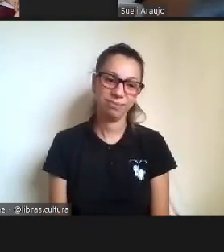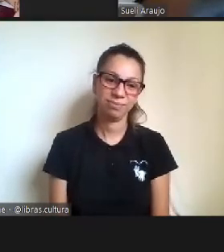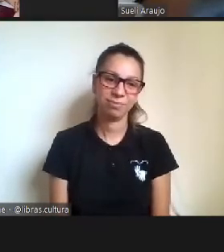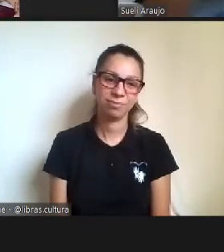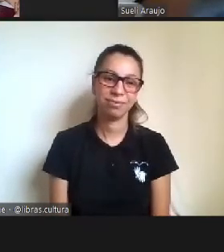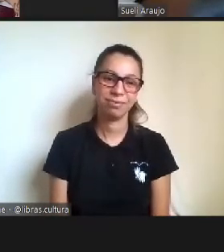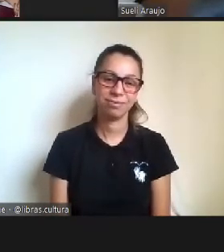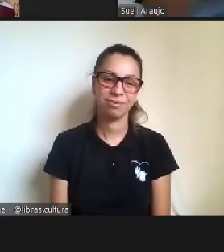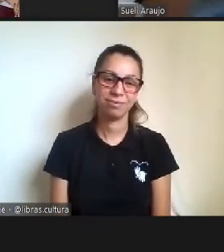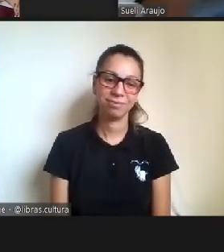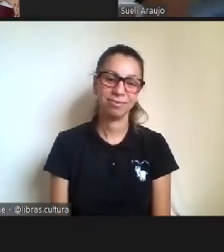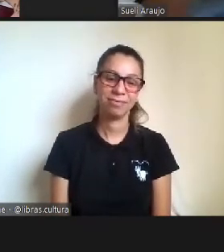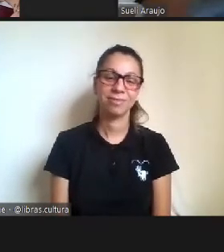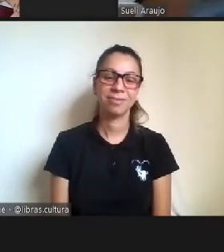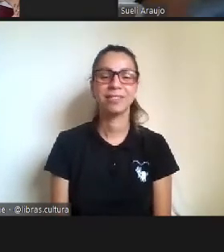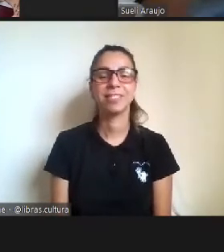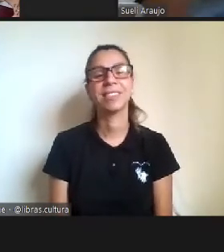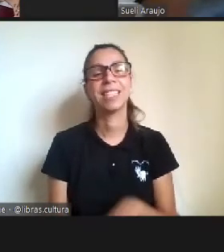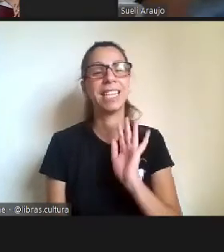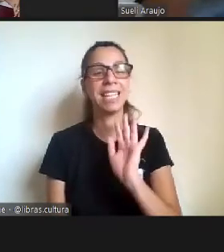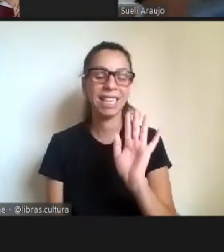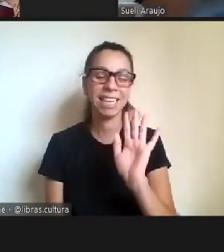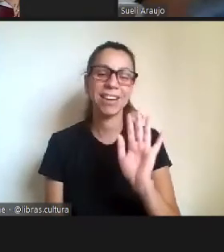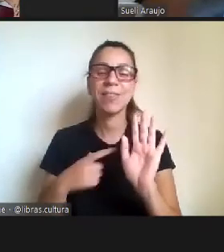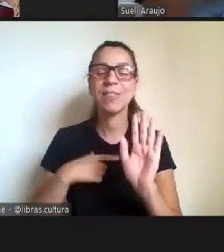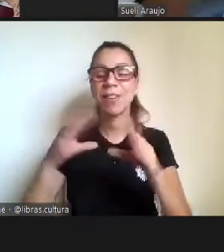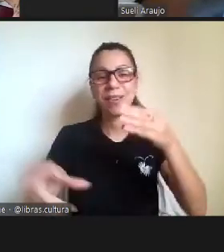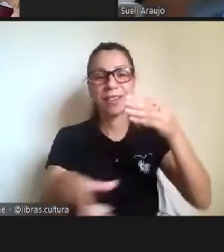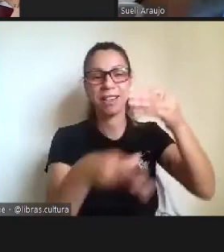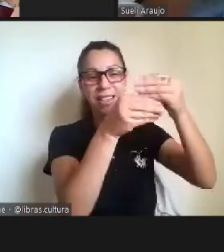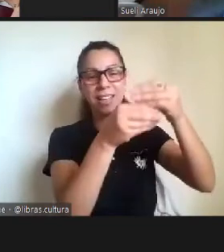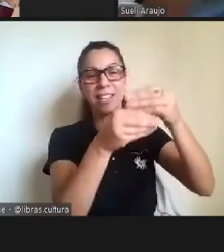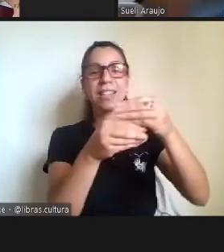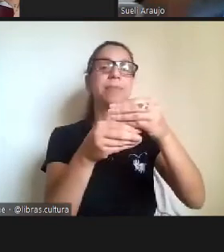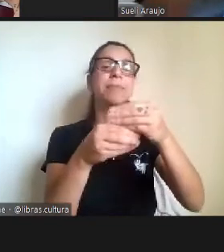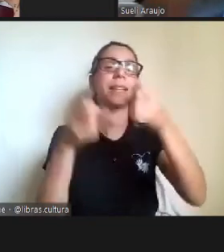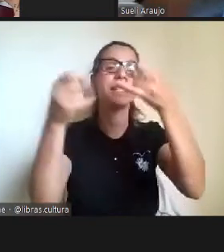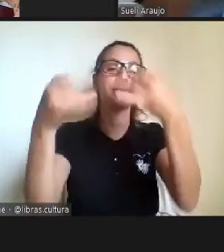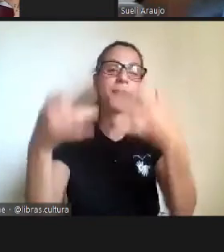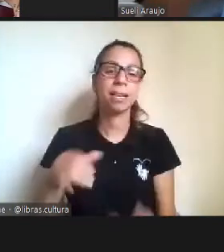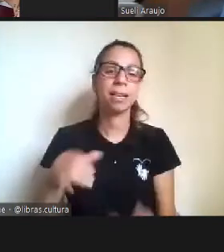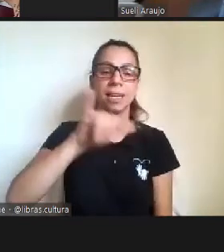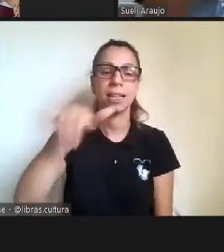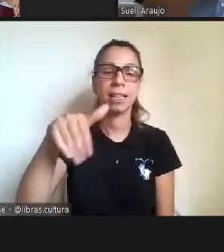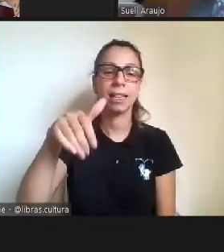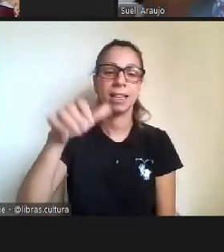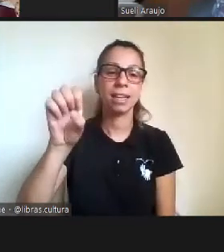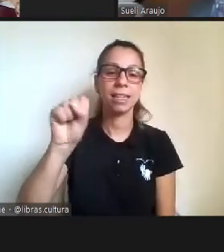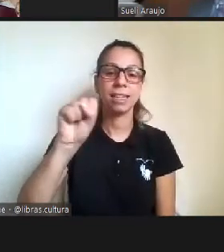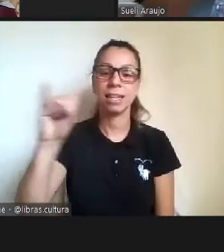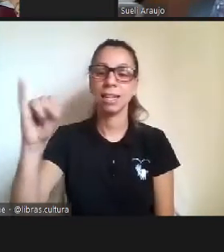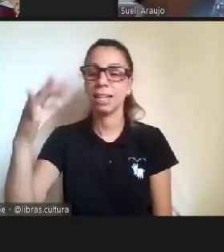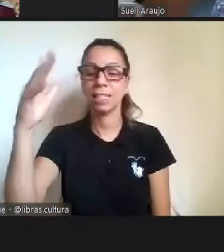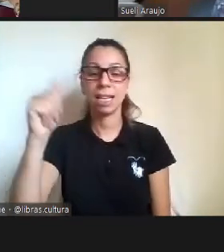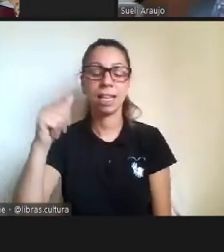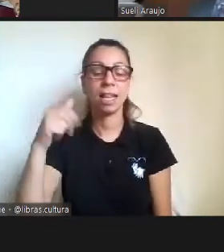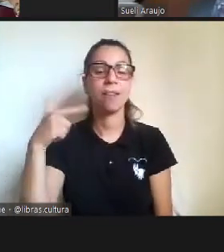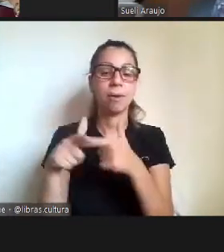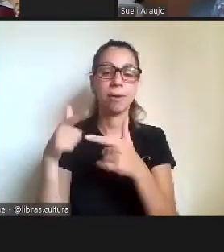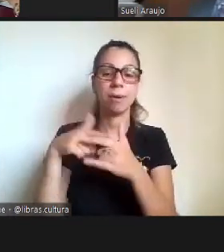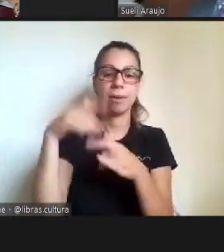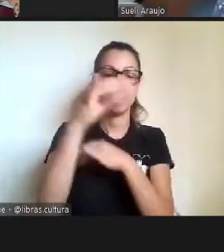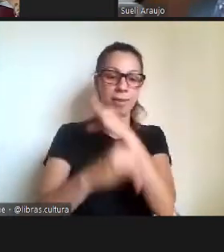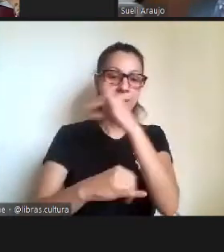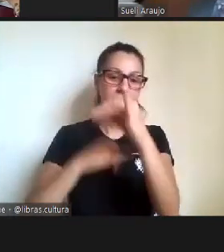Vou só aproveitar essa passagem de bola do César para dizer que a Jéssica teve um problema com a conexão da internet, Wi-Fi, mas ela está conectada aqui